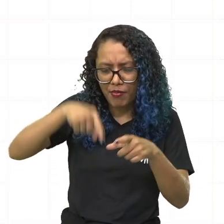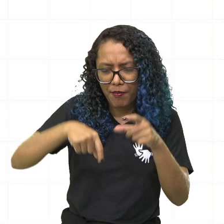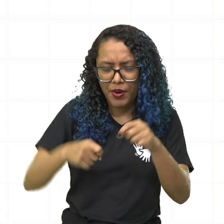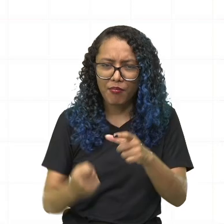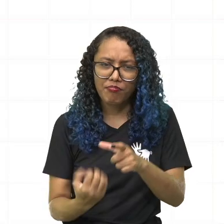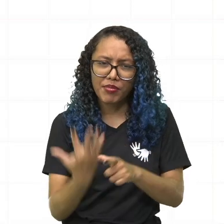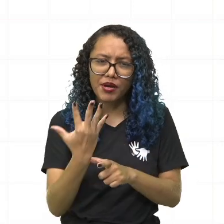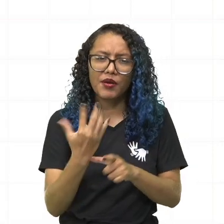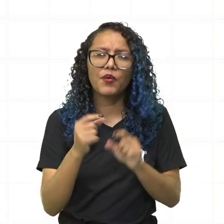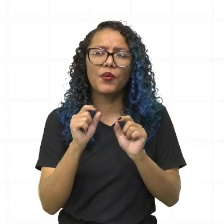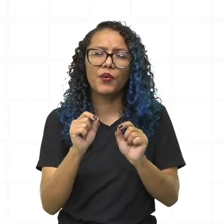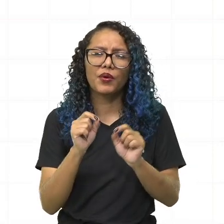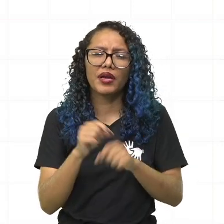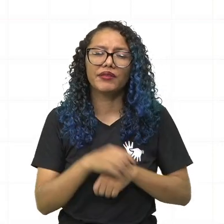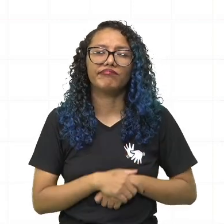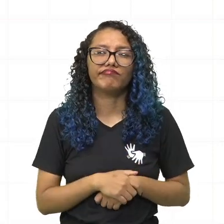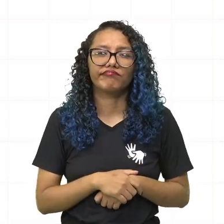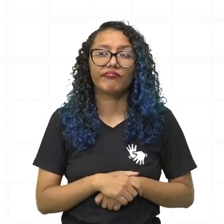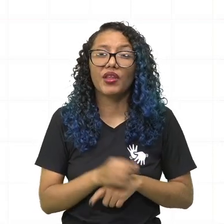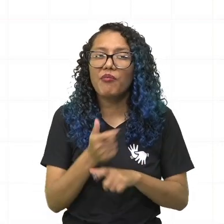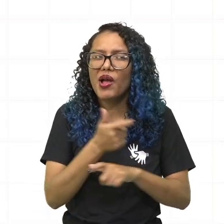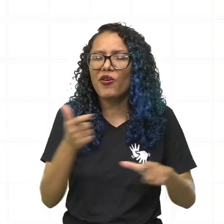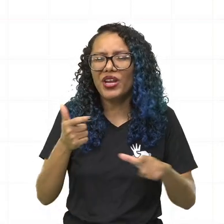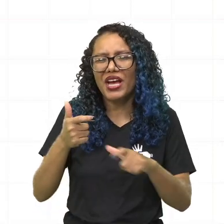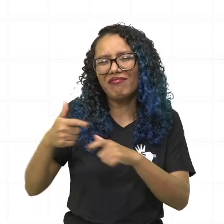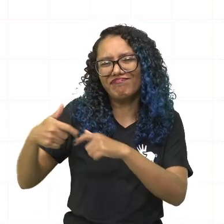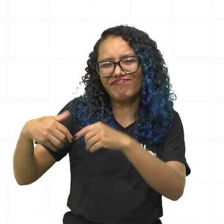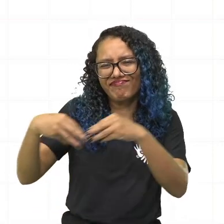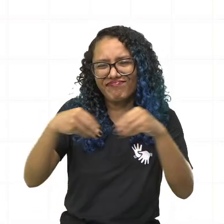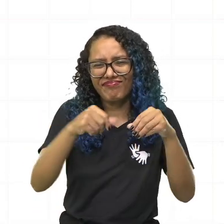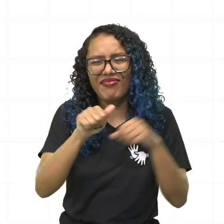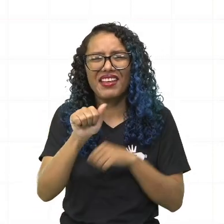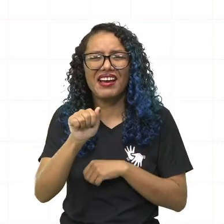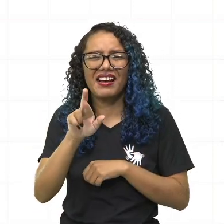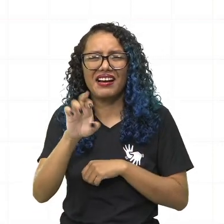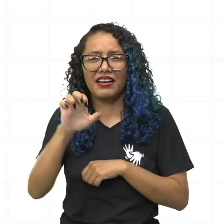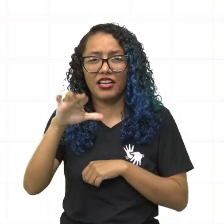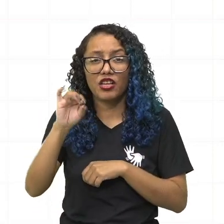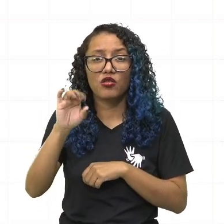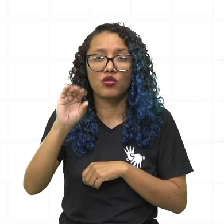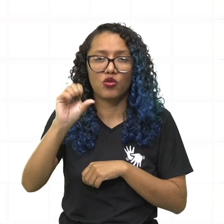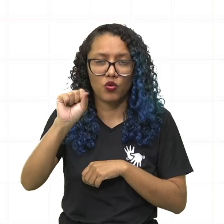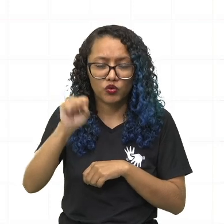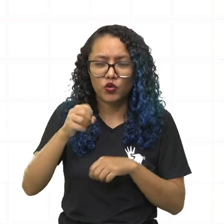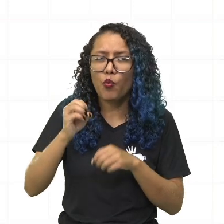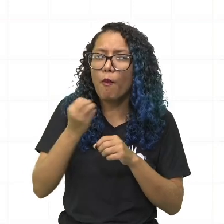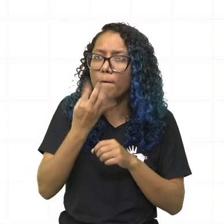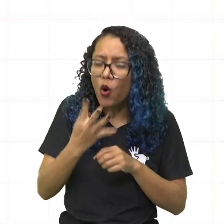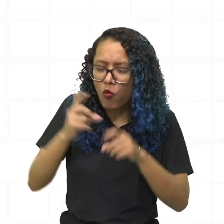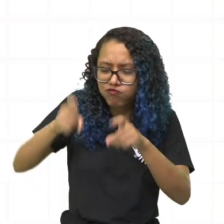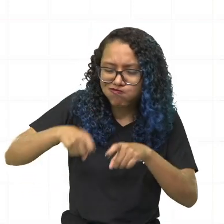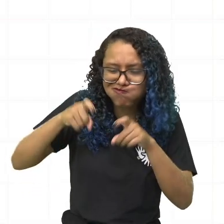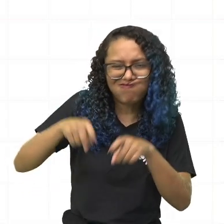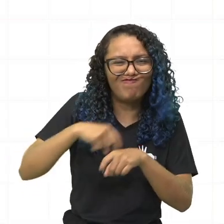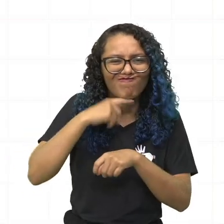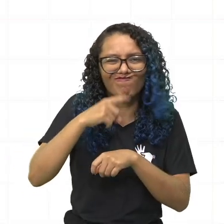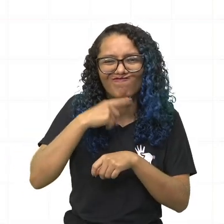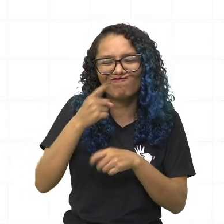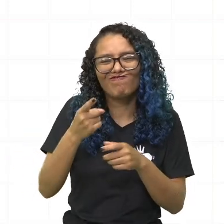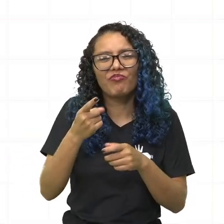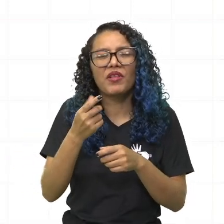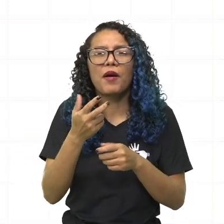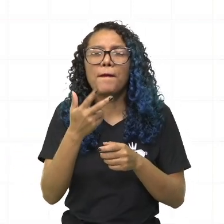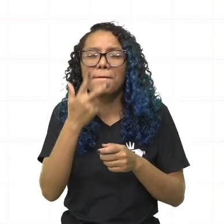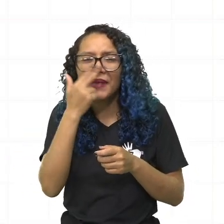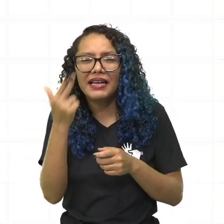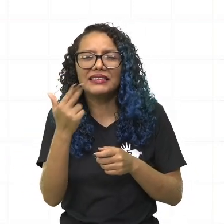maioria, ele é muito arenoso. Isso significa que não é muito bom para plantar, né? É meio pobres em nutrientes, né? Uma planta, para